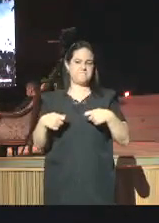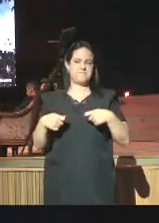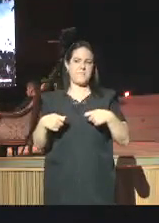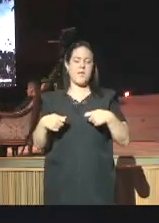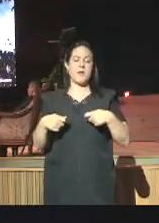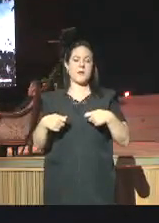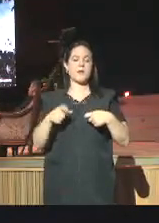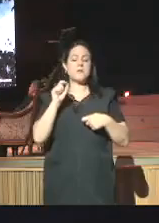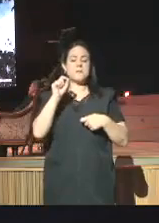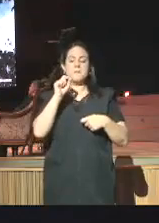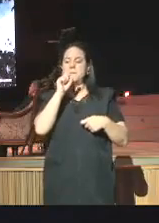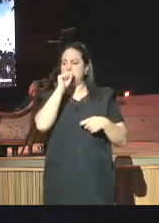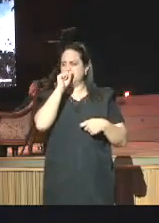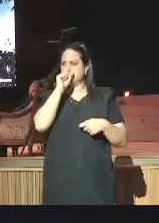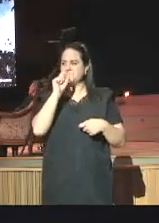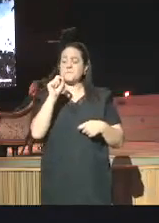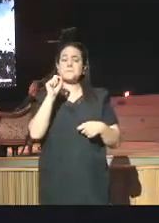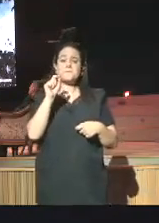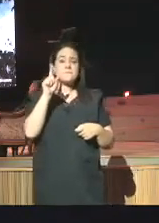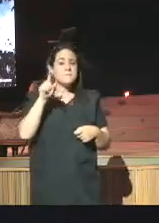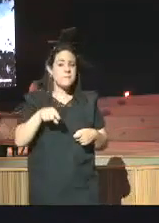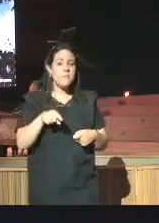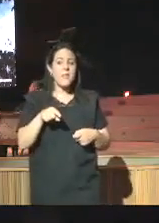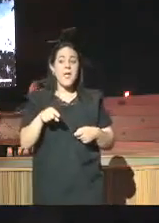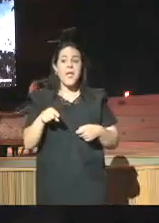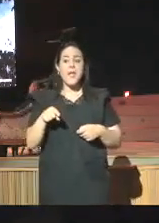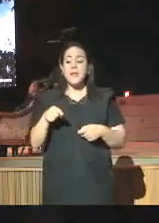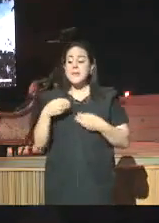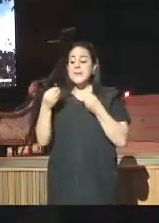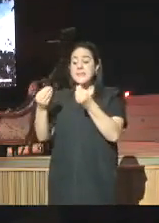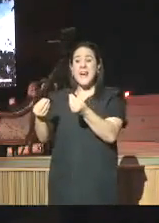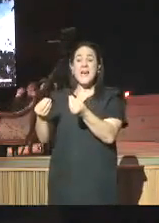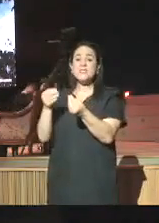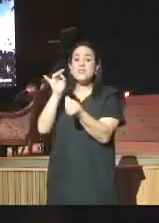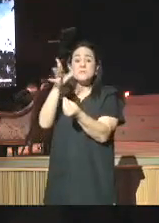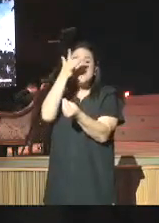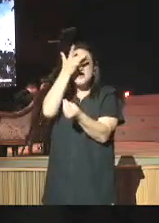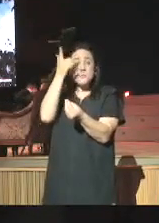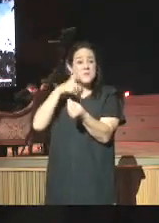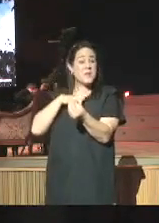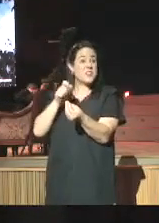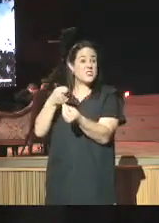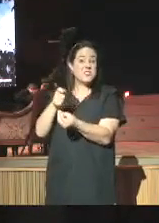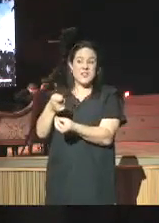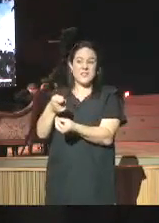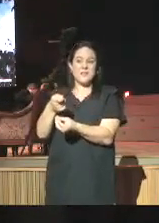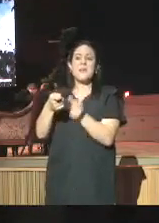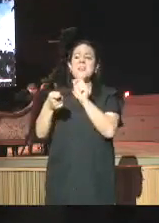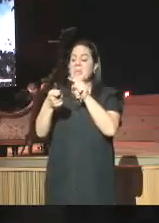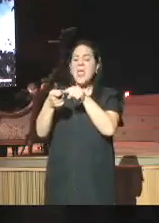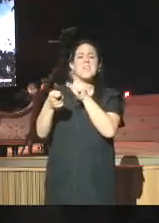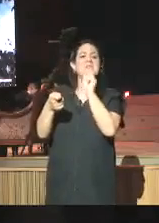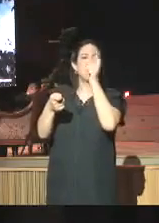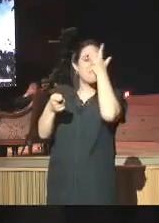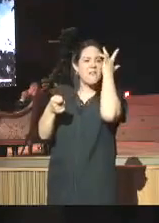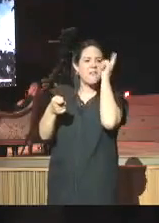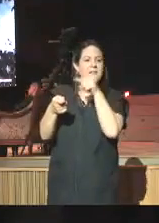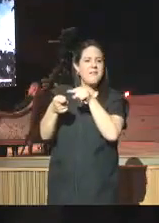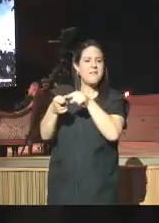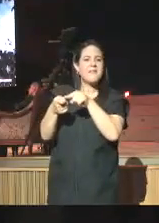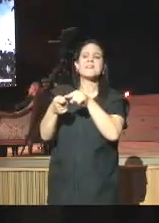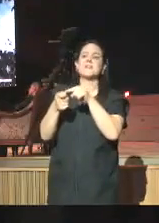algo que é dado para quem tem a chave e quem é a chave